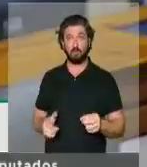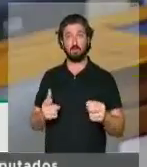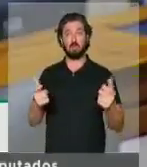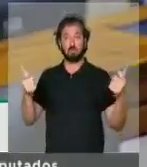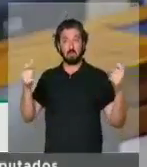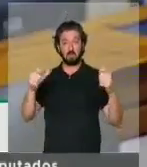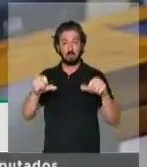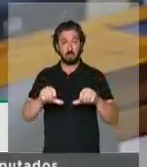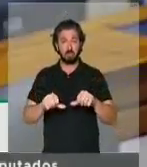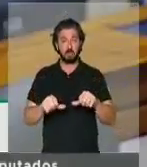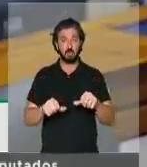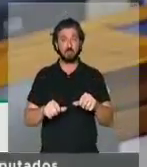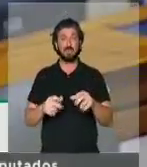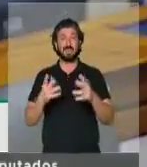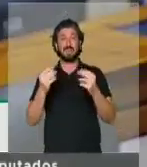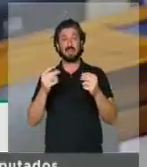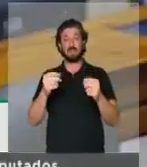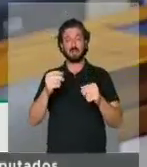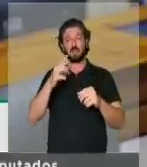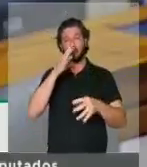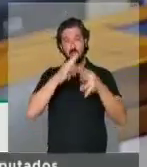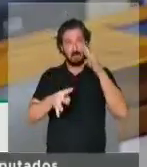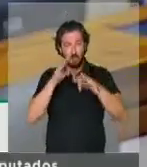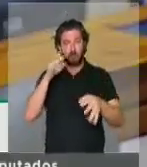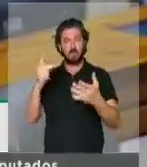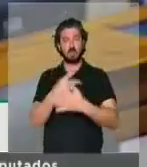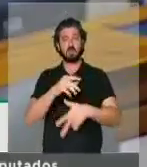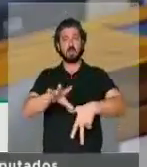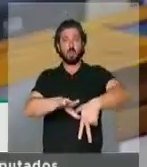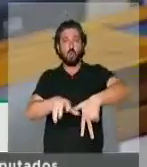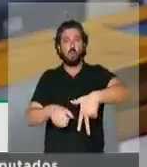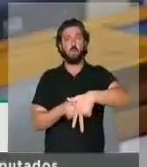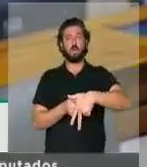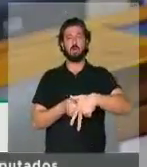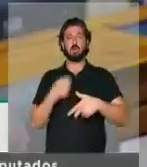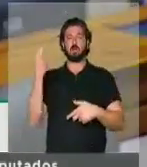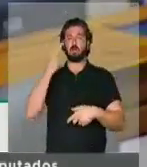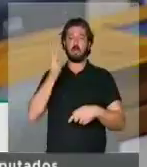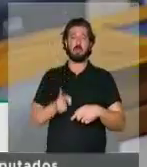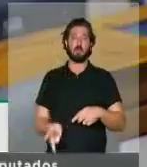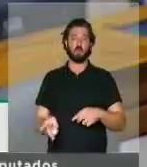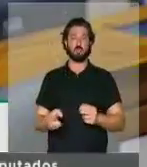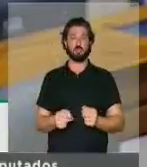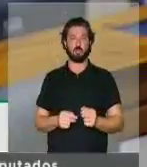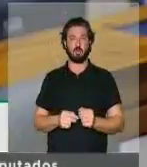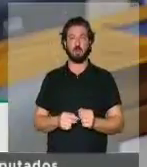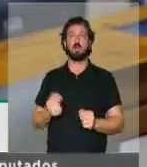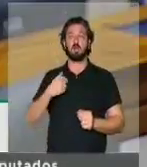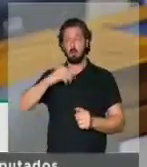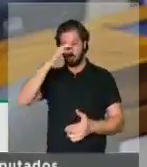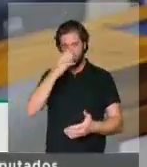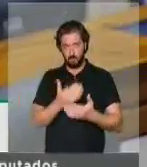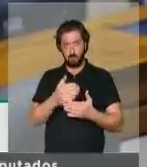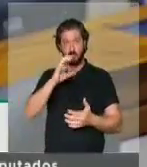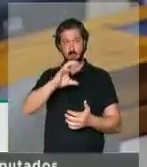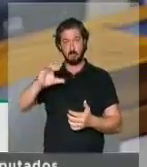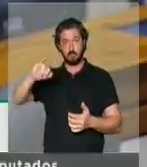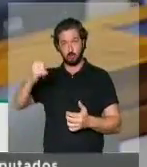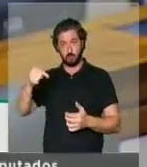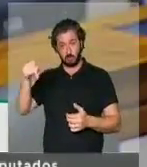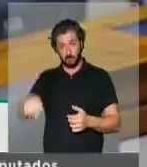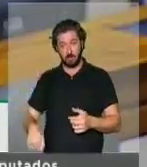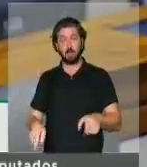desmancha debaixo de tantas denúncias de corrupção. É insustentável. Confio que a CCJ e esse